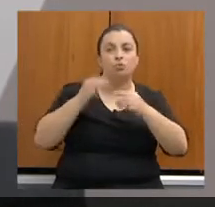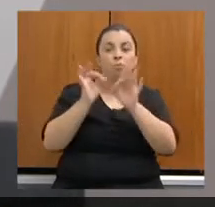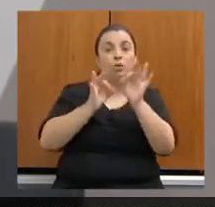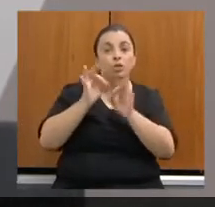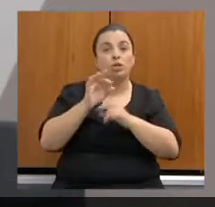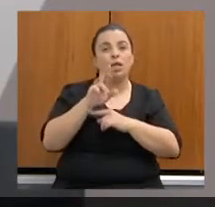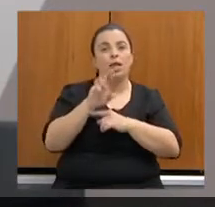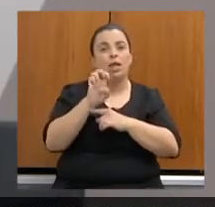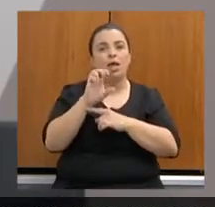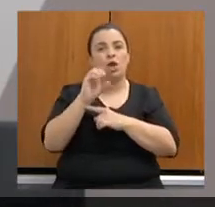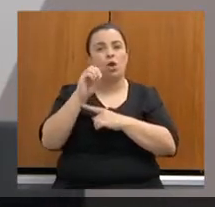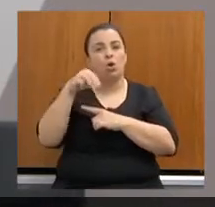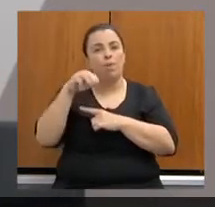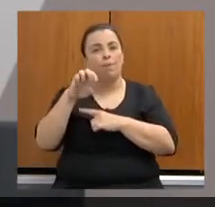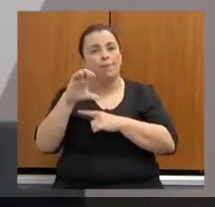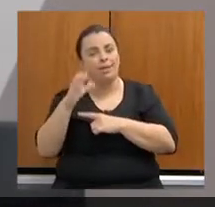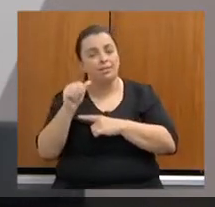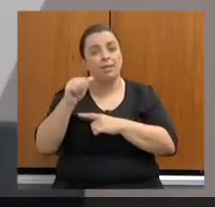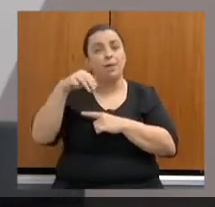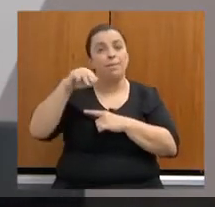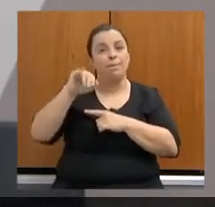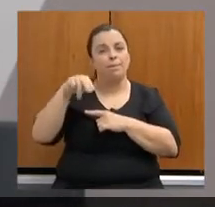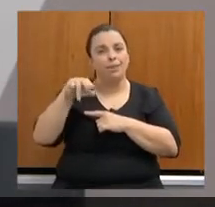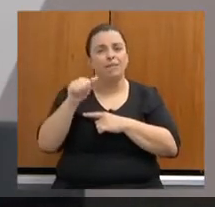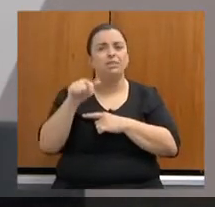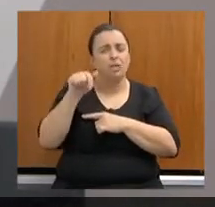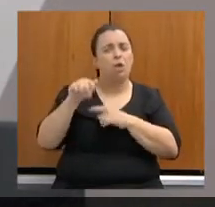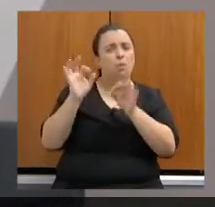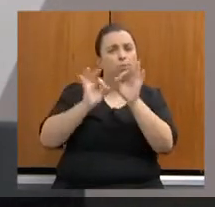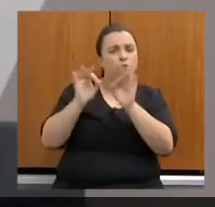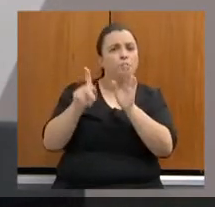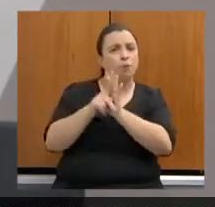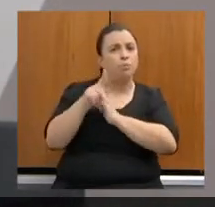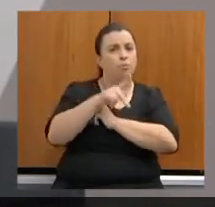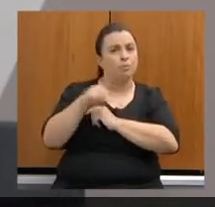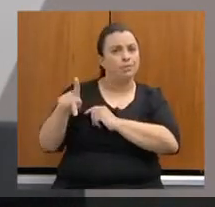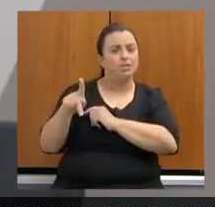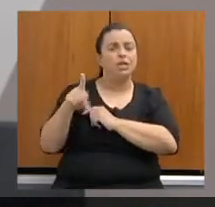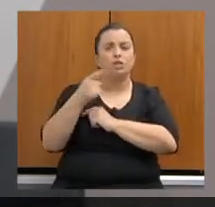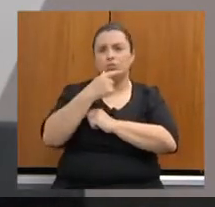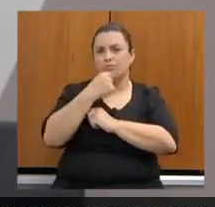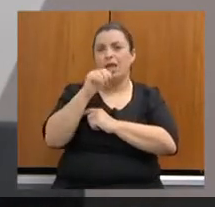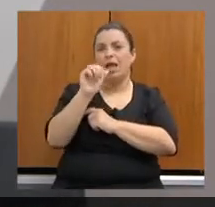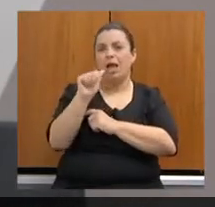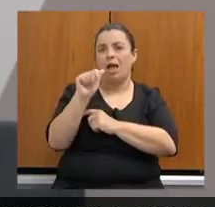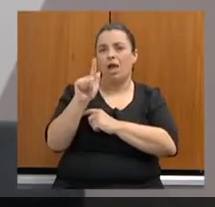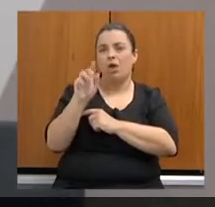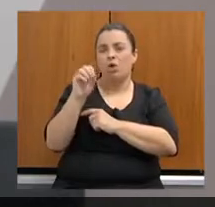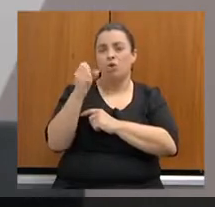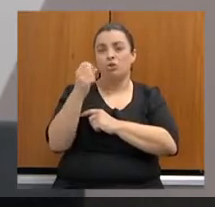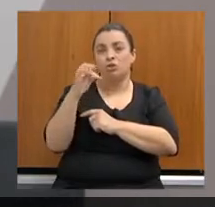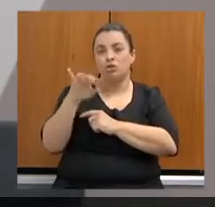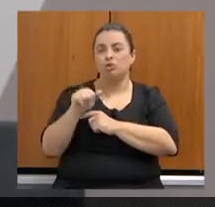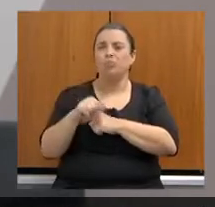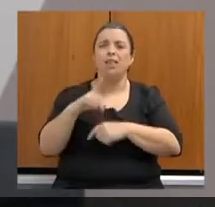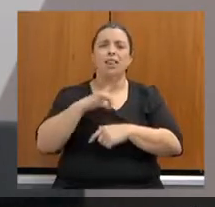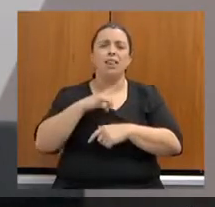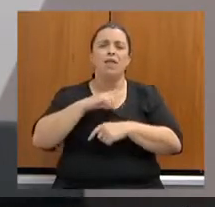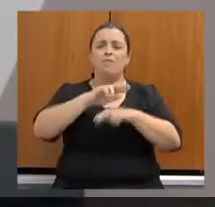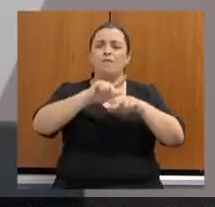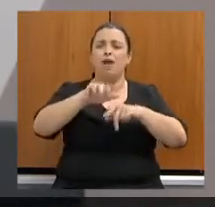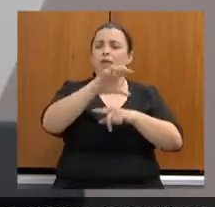iniciativa coordenada pelo nosso Presidente Agostinho Patrus em que nós reunimos diversos segmentos para